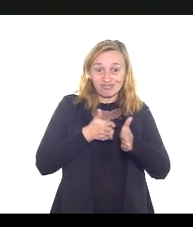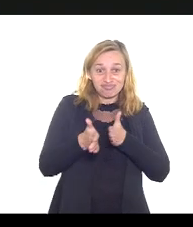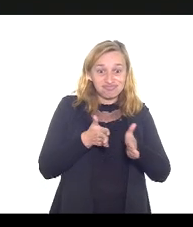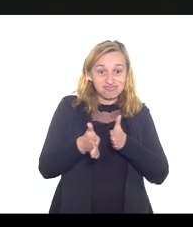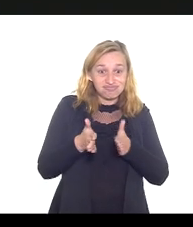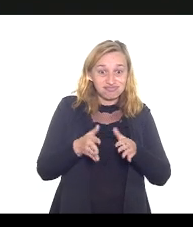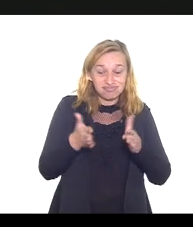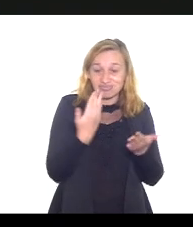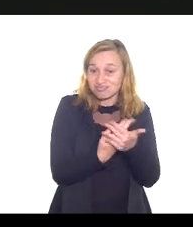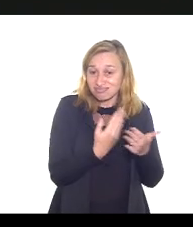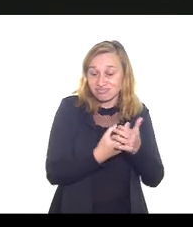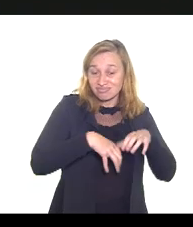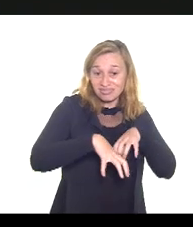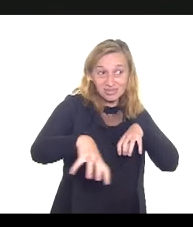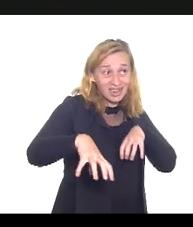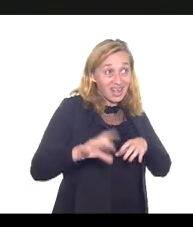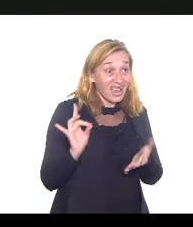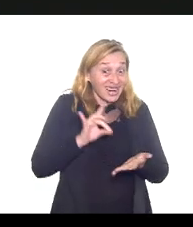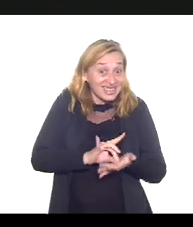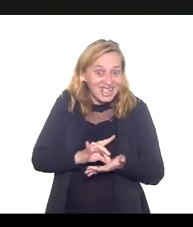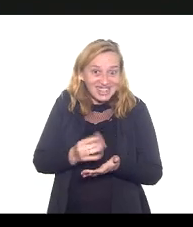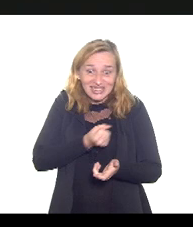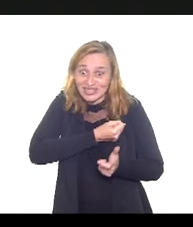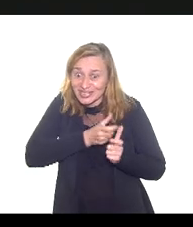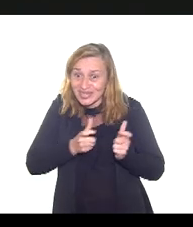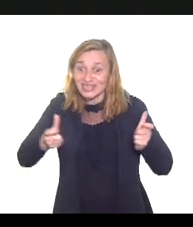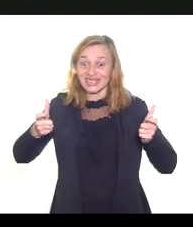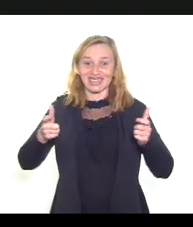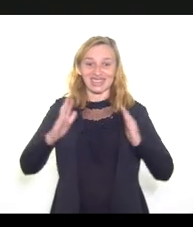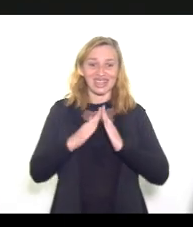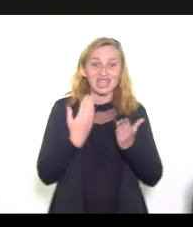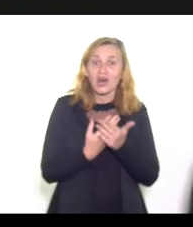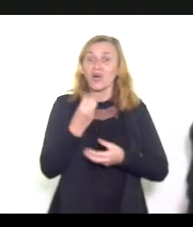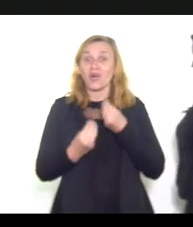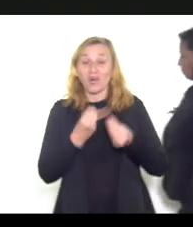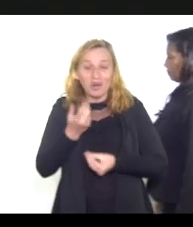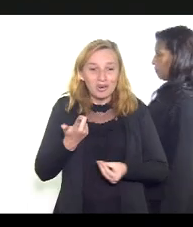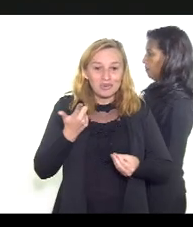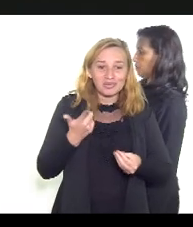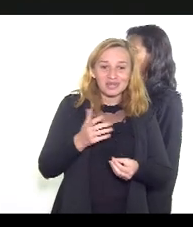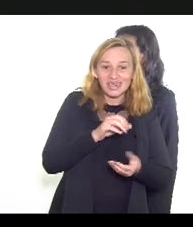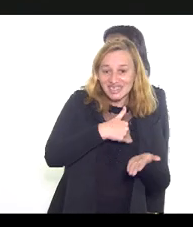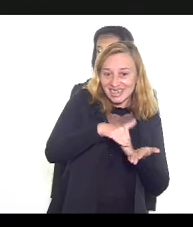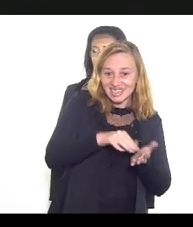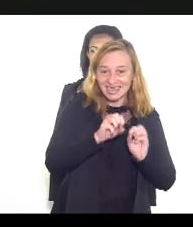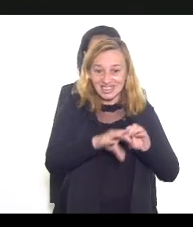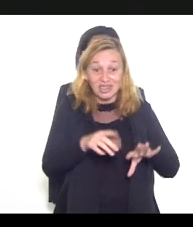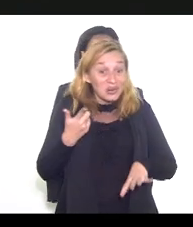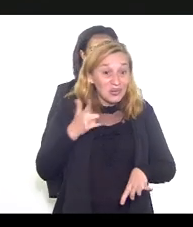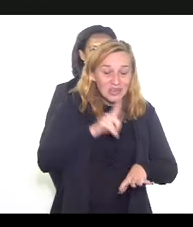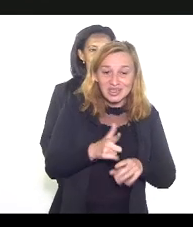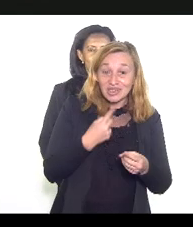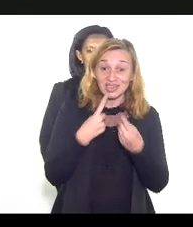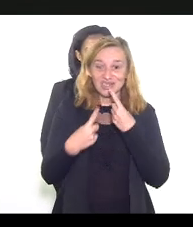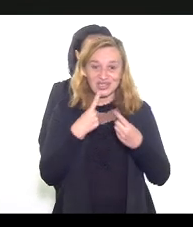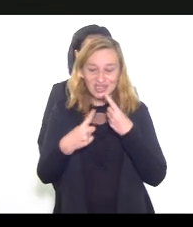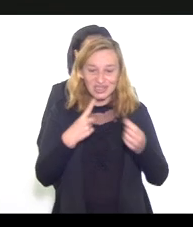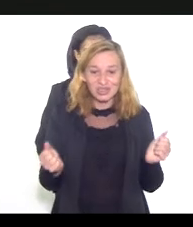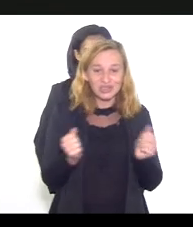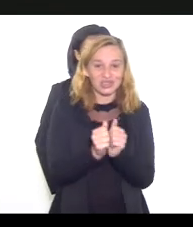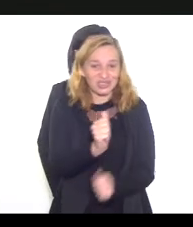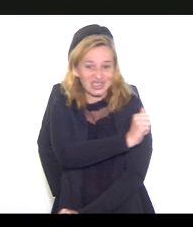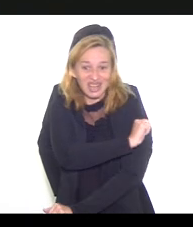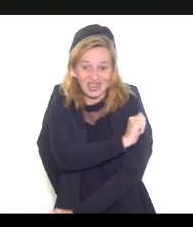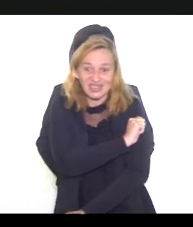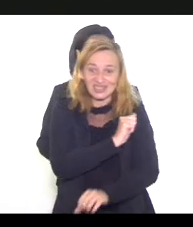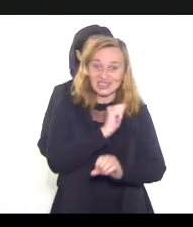uma realidade na maioria das escolas. Como a Seduc conseguiu, remotamente, fazer essa discussão com esses